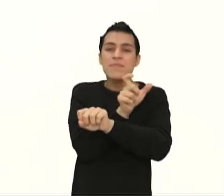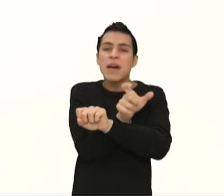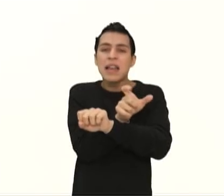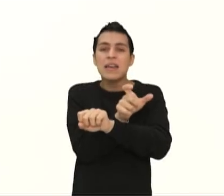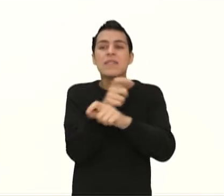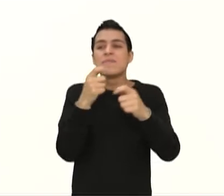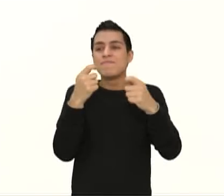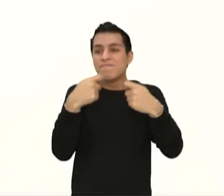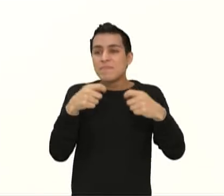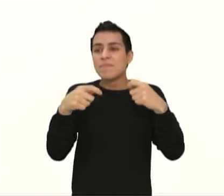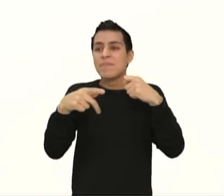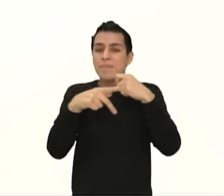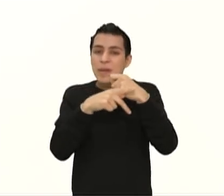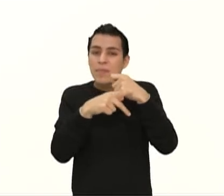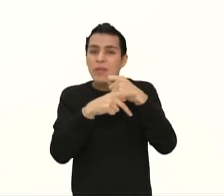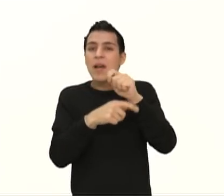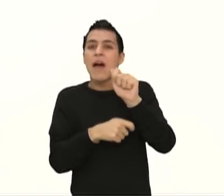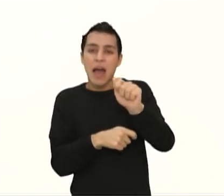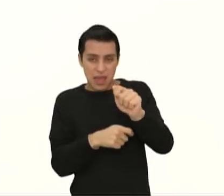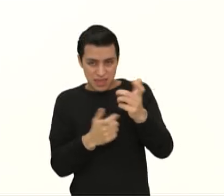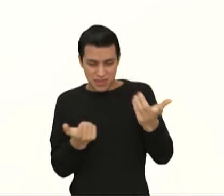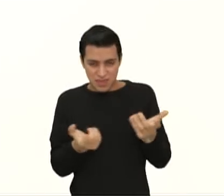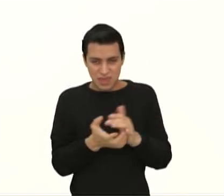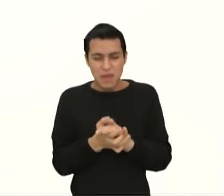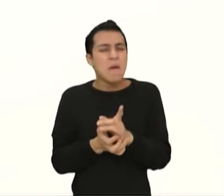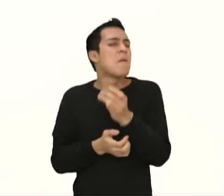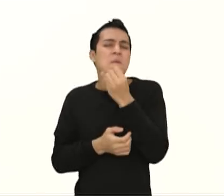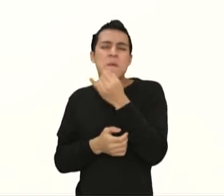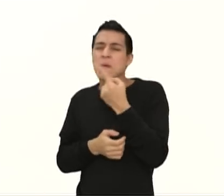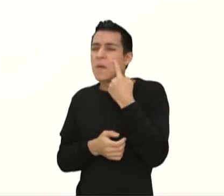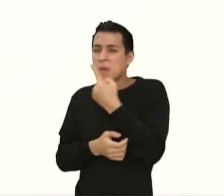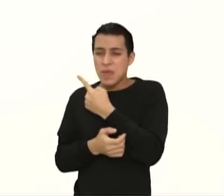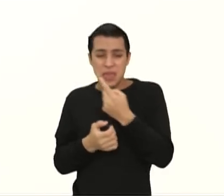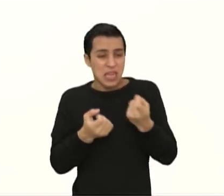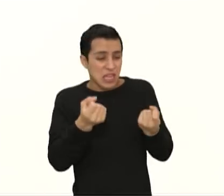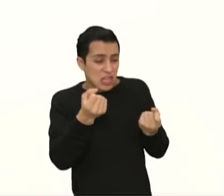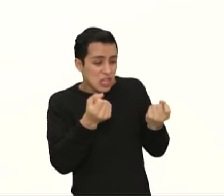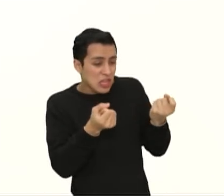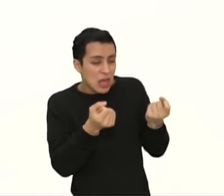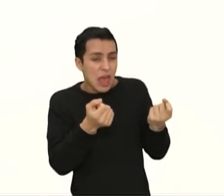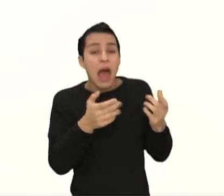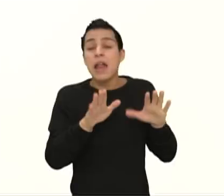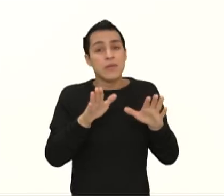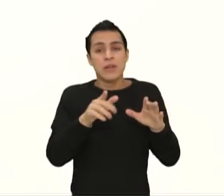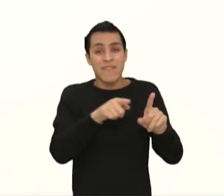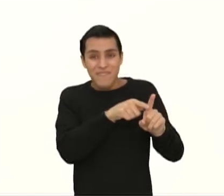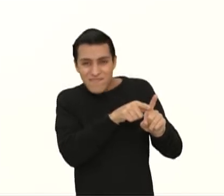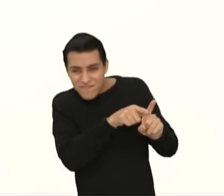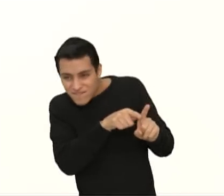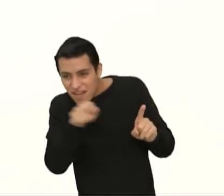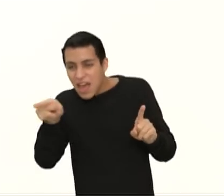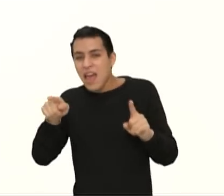a preposição a. Veja os exemplos. Dirija-se àquela sala.